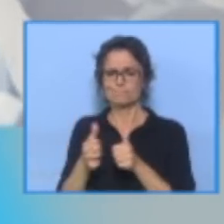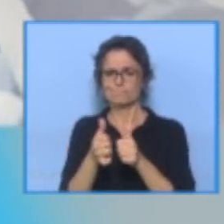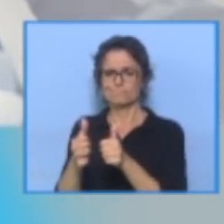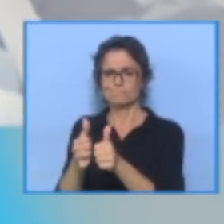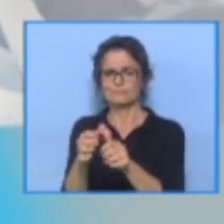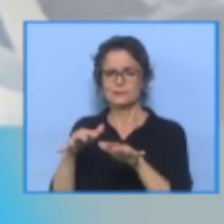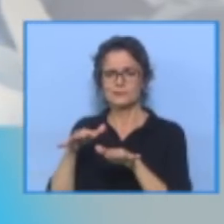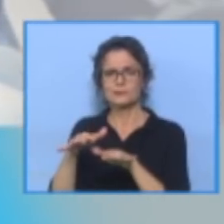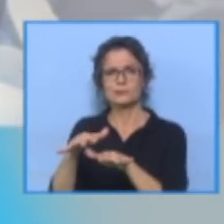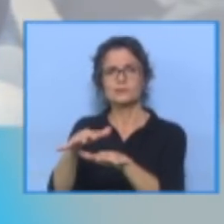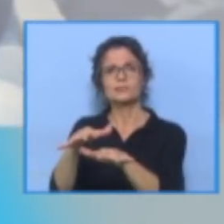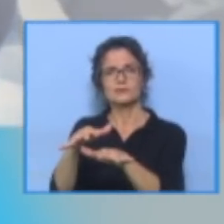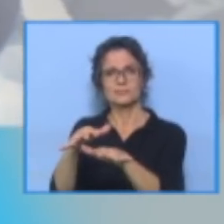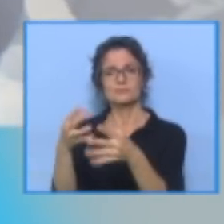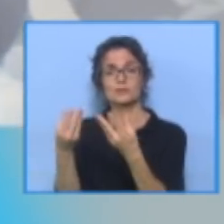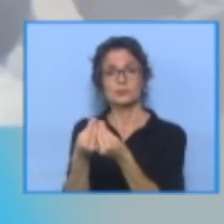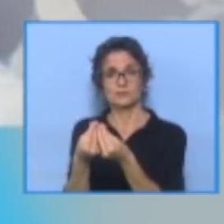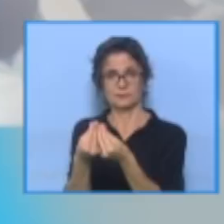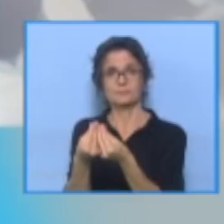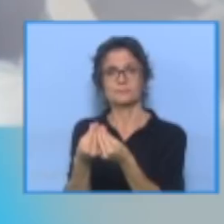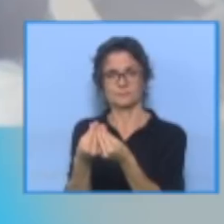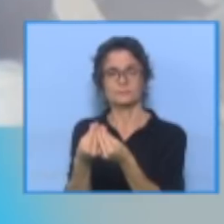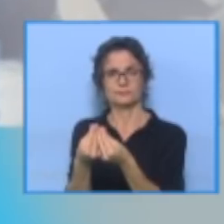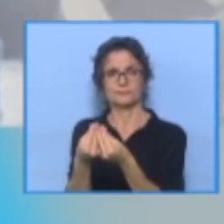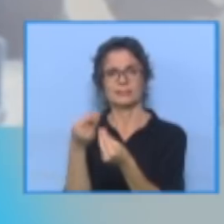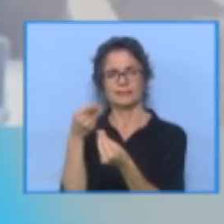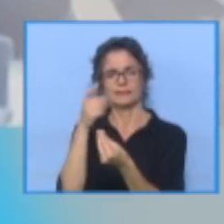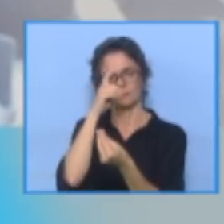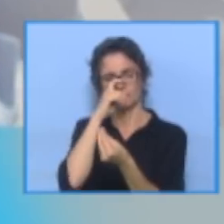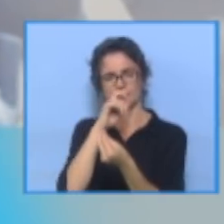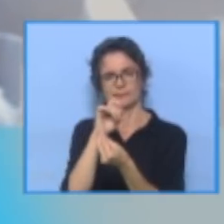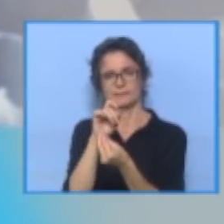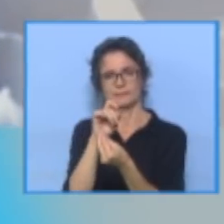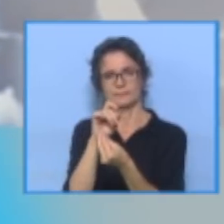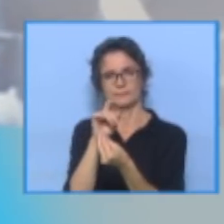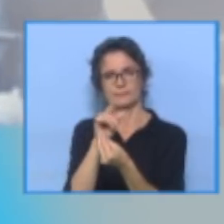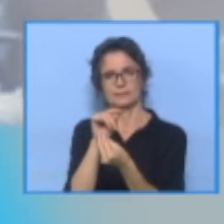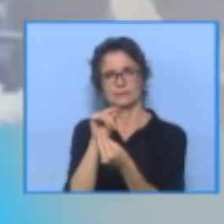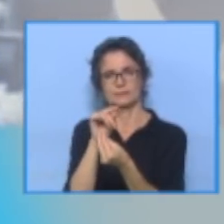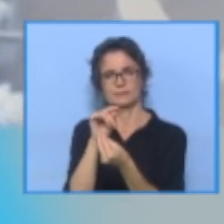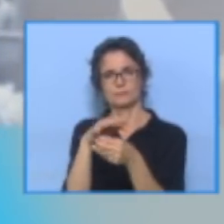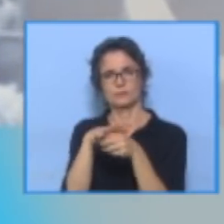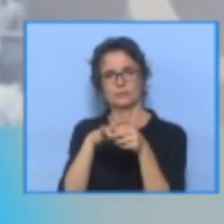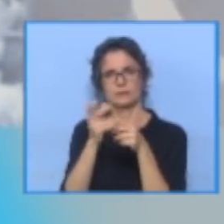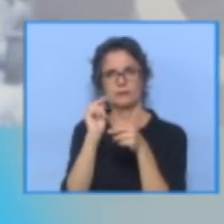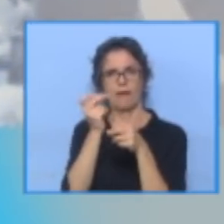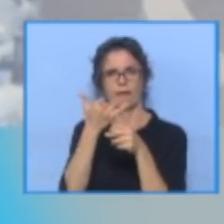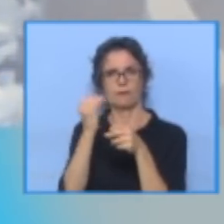a caminhar, a avançar, mas em conjunto. Isto faz lembrar, Paulo, também a questão de há 20 anos, quando